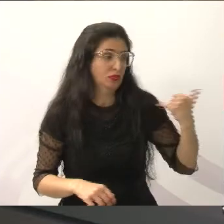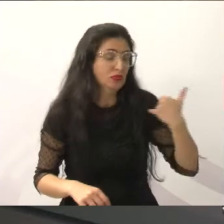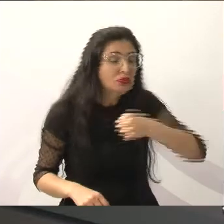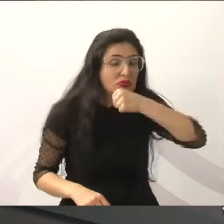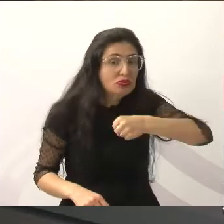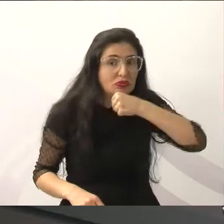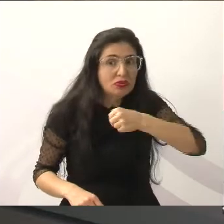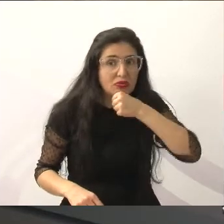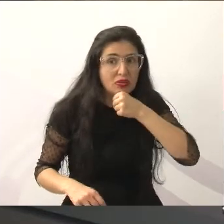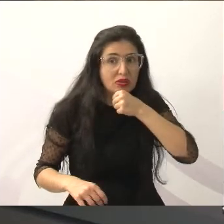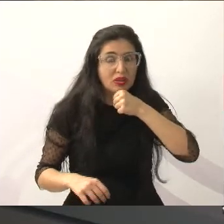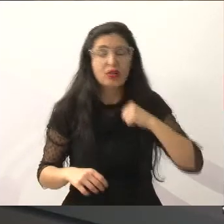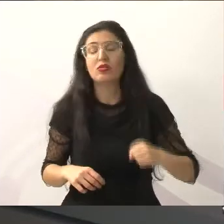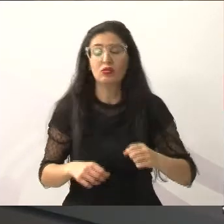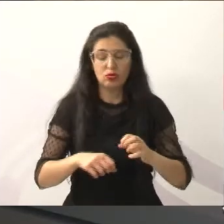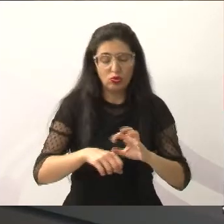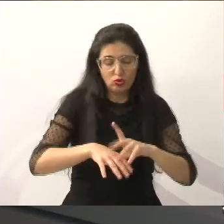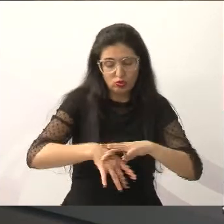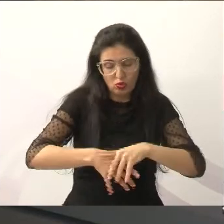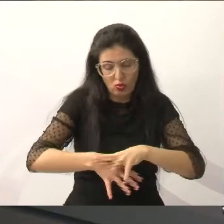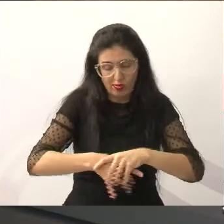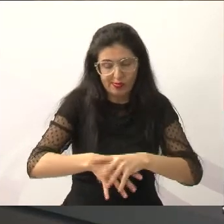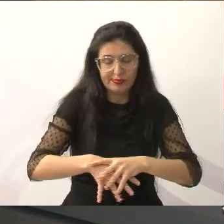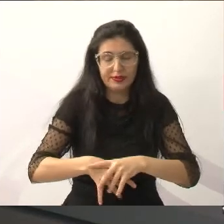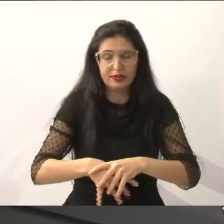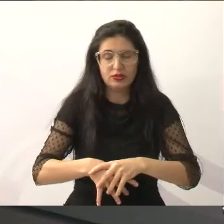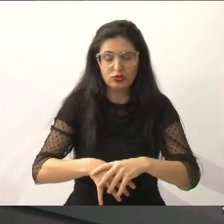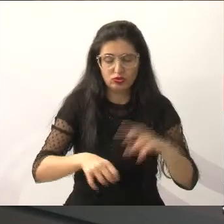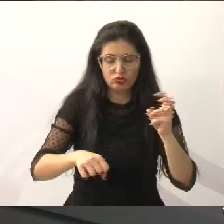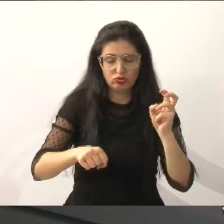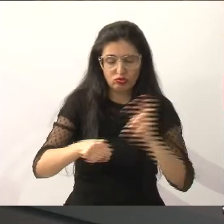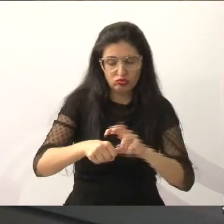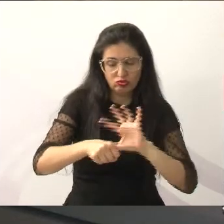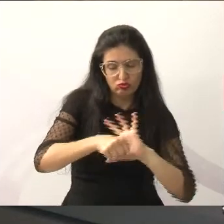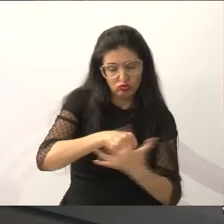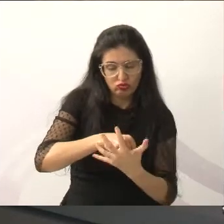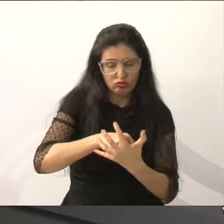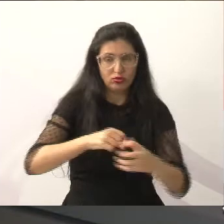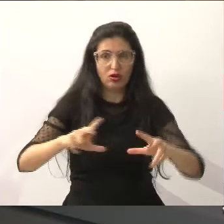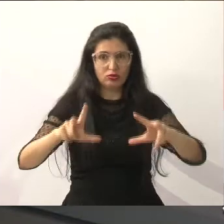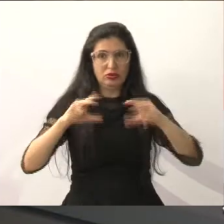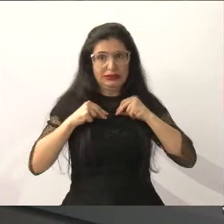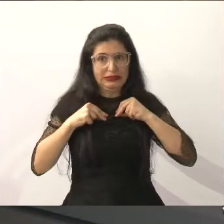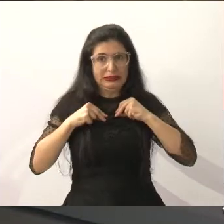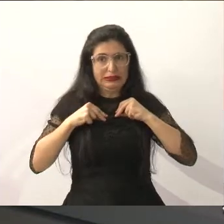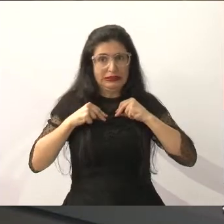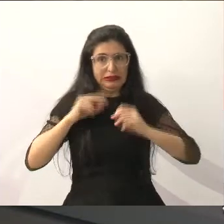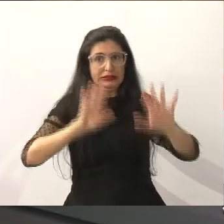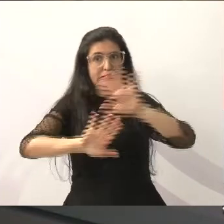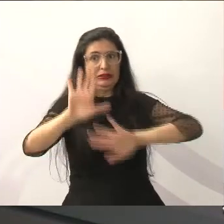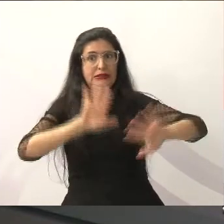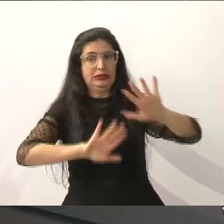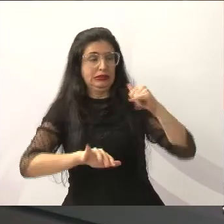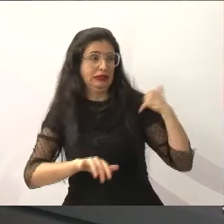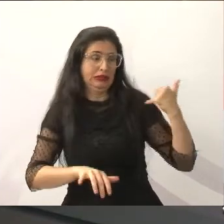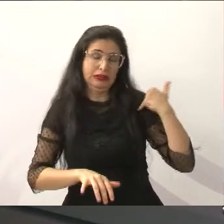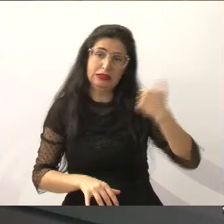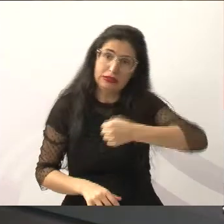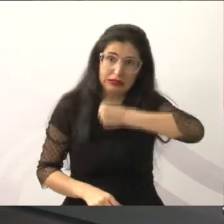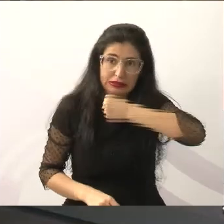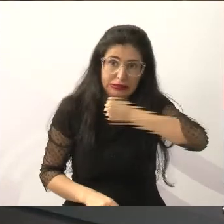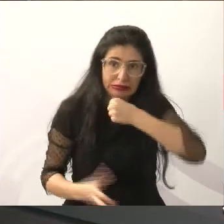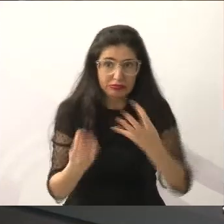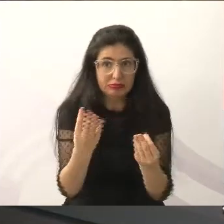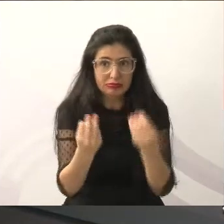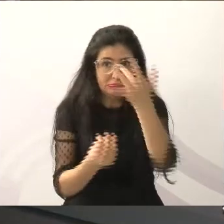doença, esse vírus. E por causa da sua fragilidade devido à idade, muitos deles não têm recuperação, né? Então,